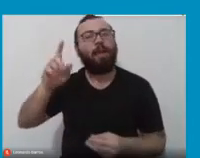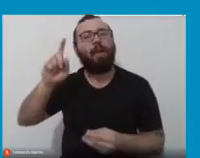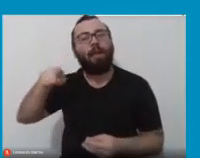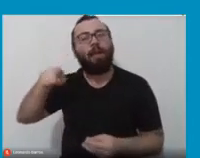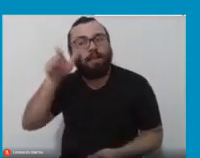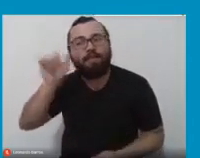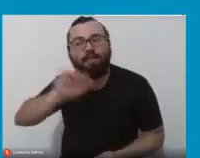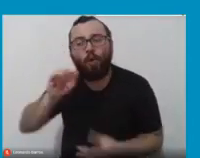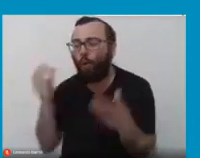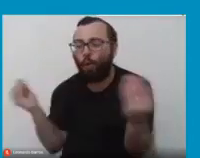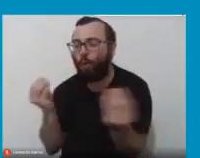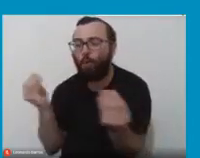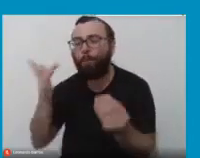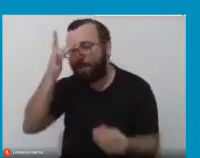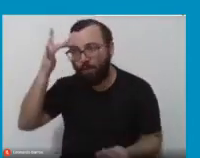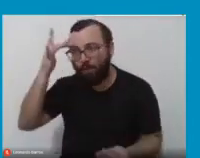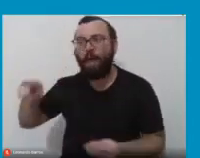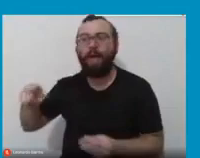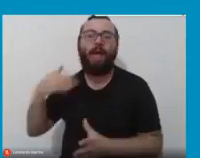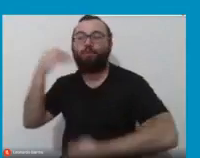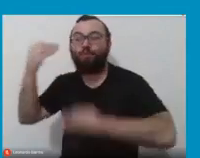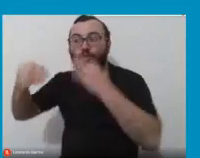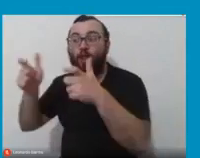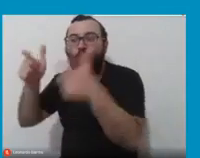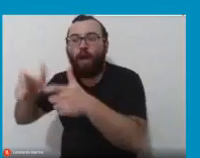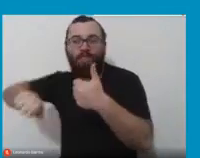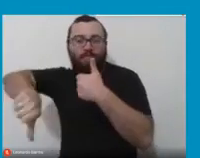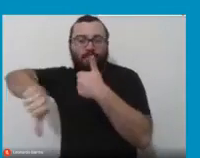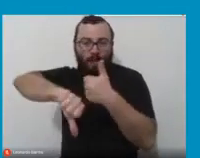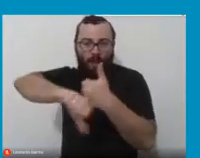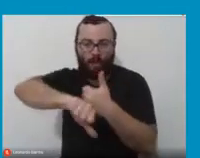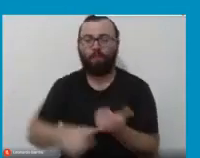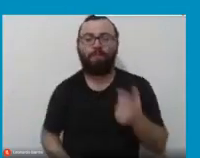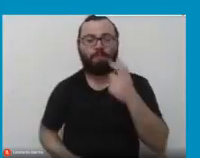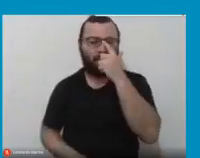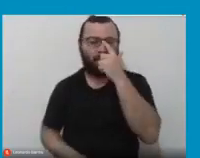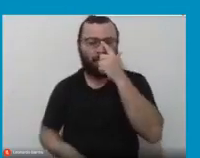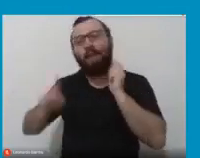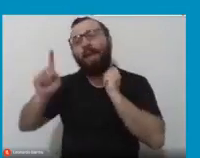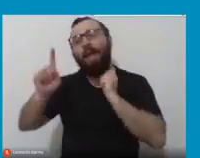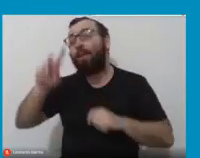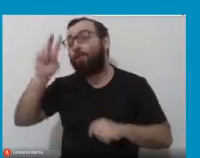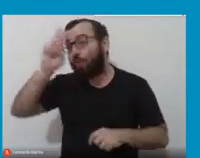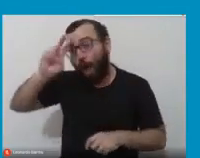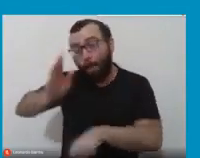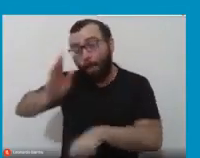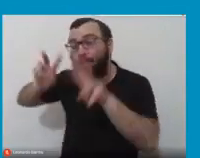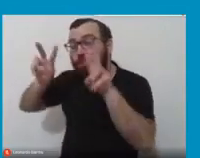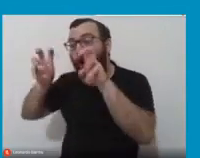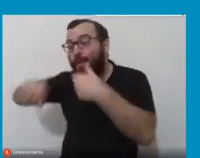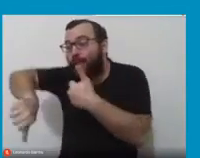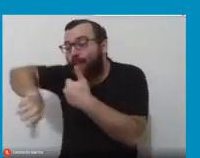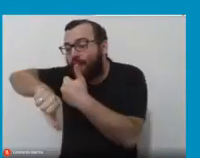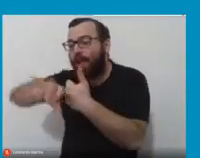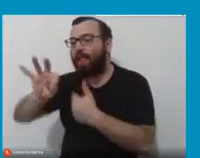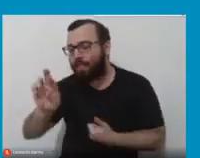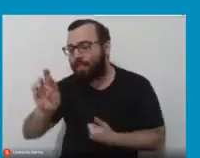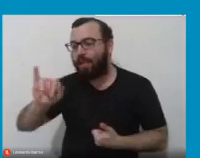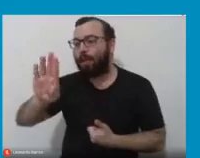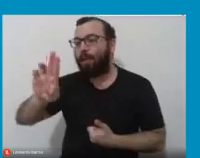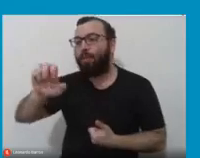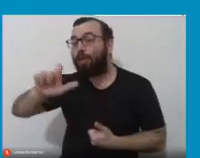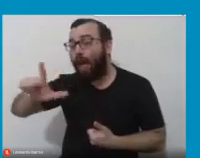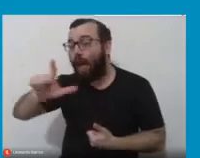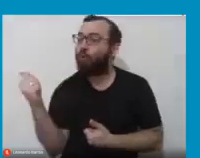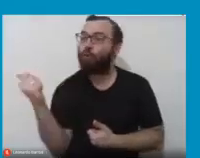eram julgadas nos tribunais. Né? Seria mais uma história dos tribunais do que uma história de como